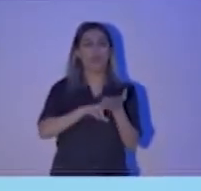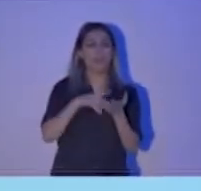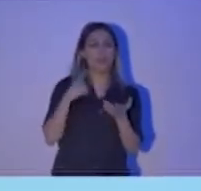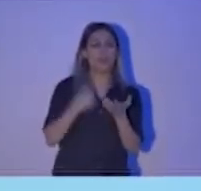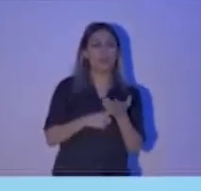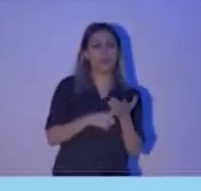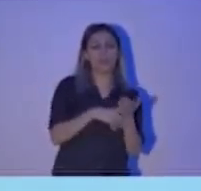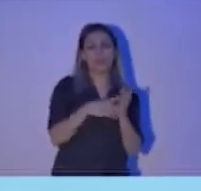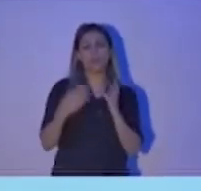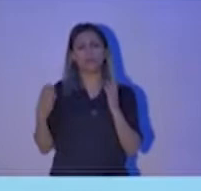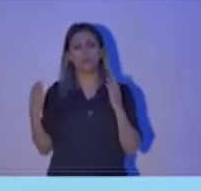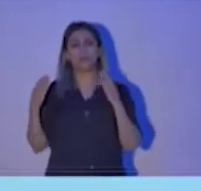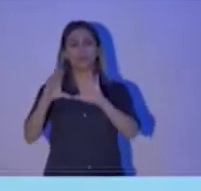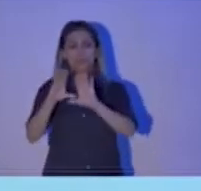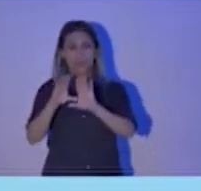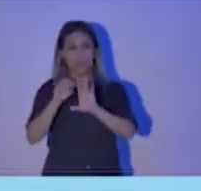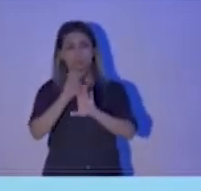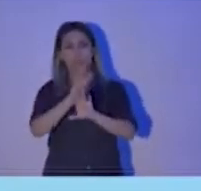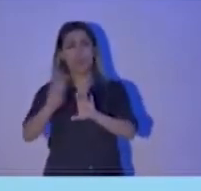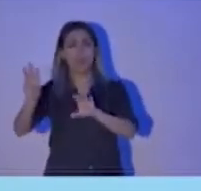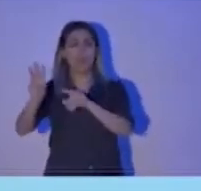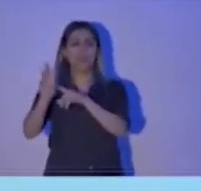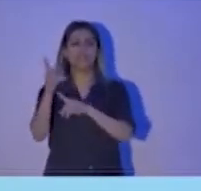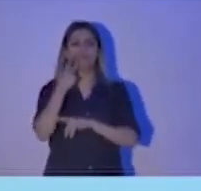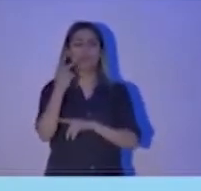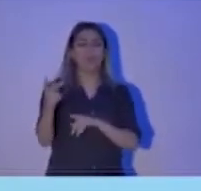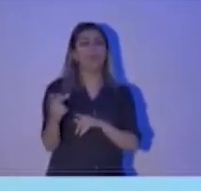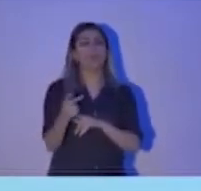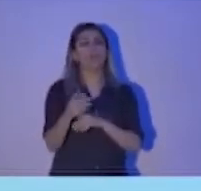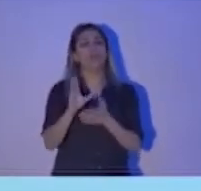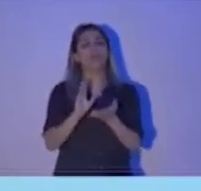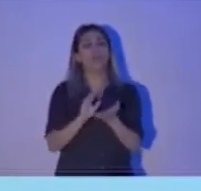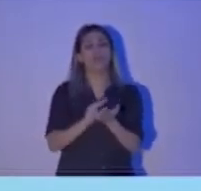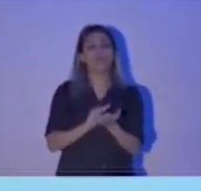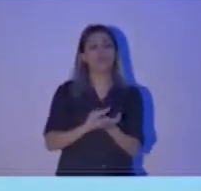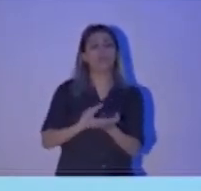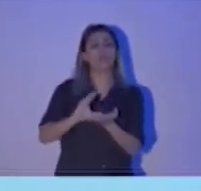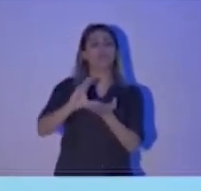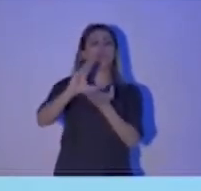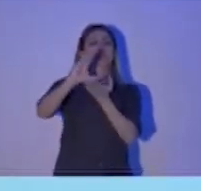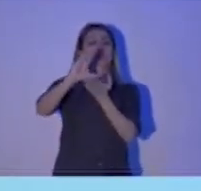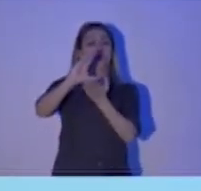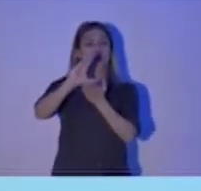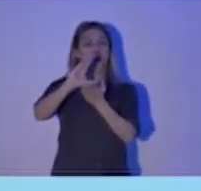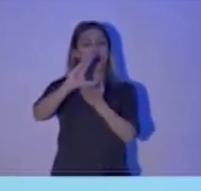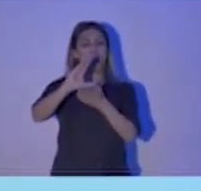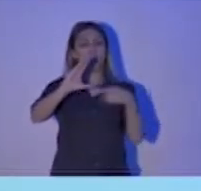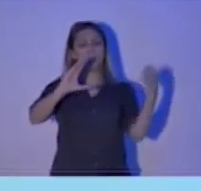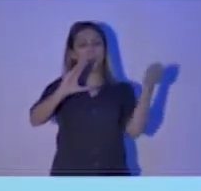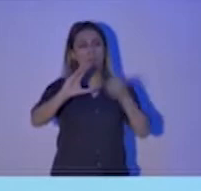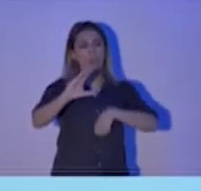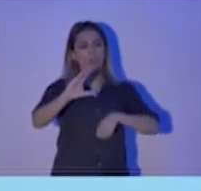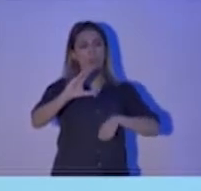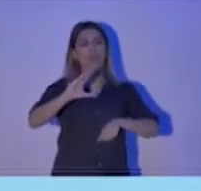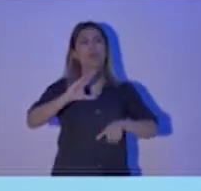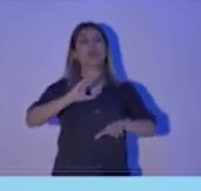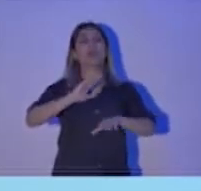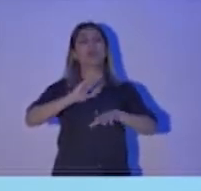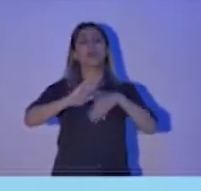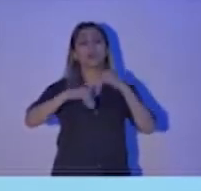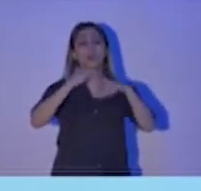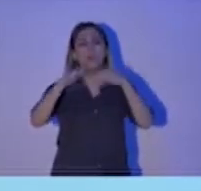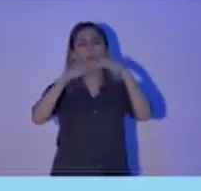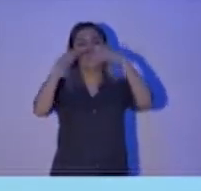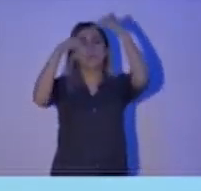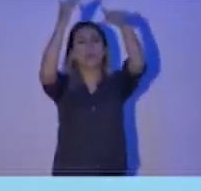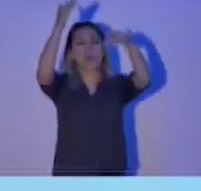pede a ampliação do financiamento com uma ampliação de possibilidades de desenvolvimento de ações, de cumprimento, sobretudo, do Plano